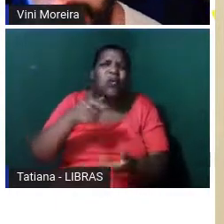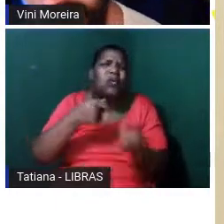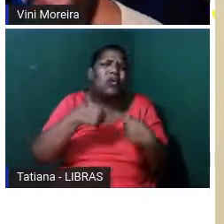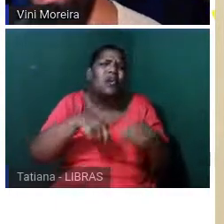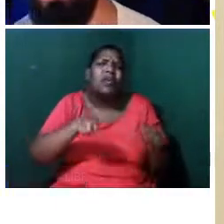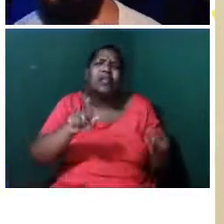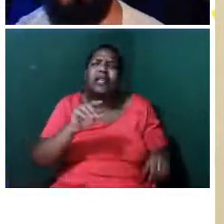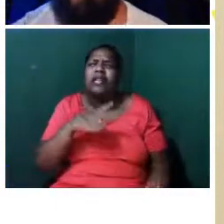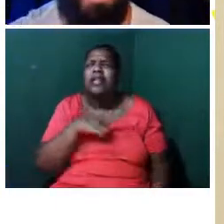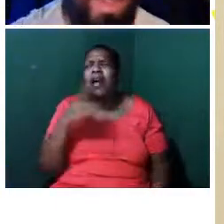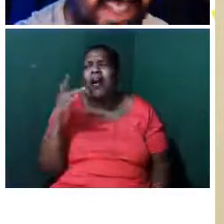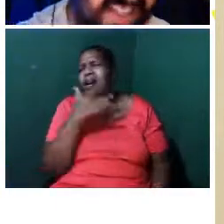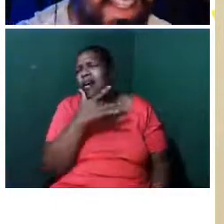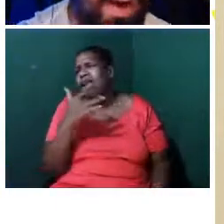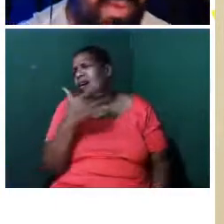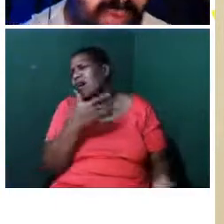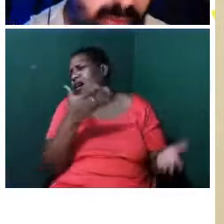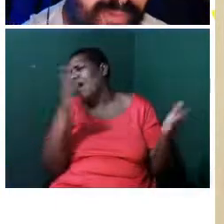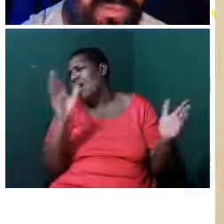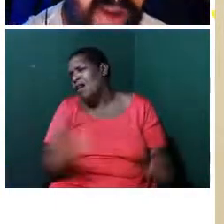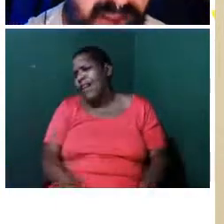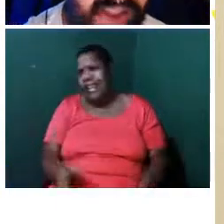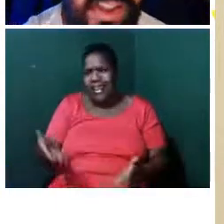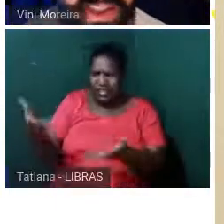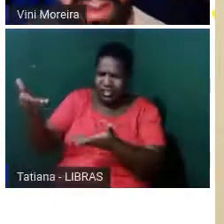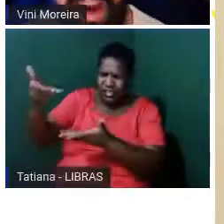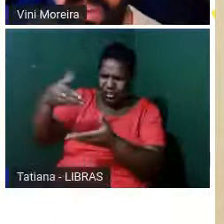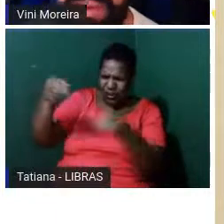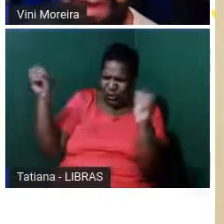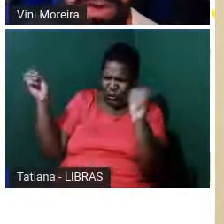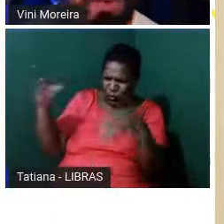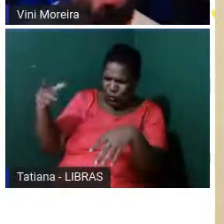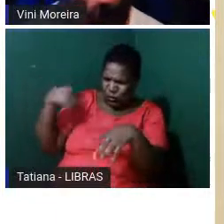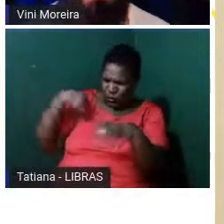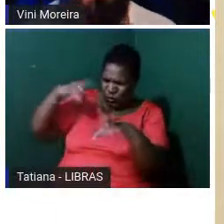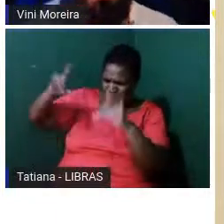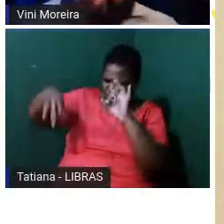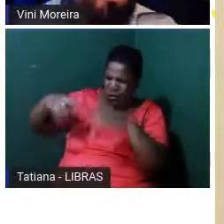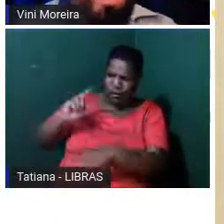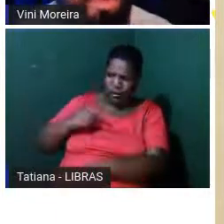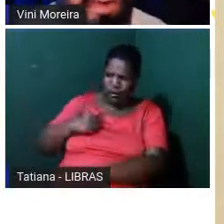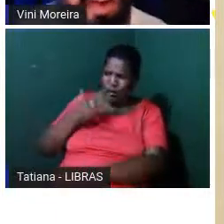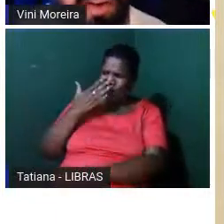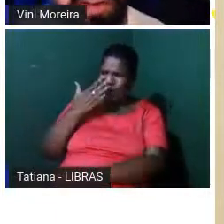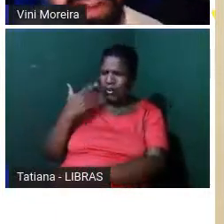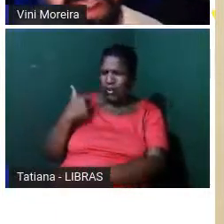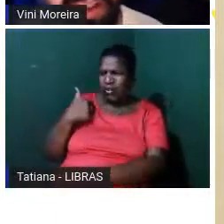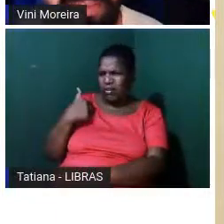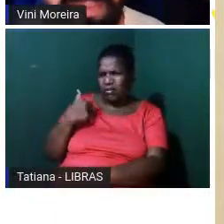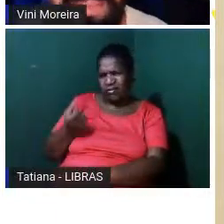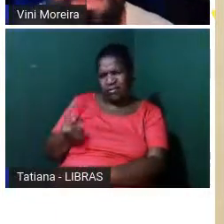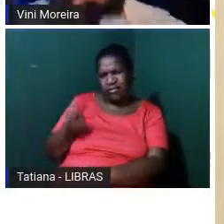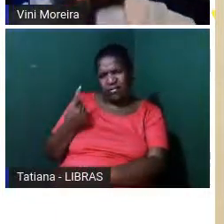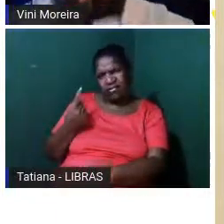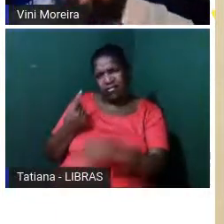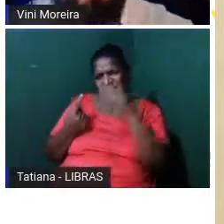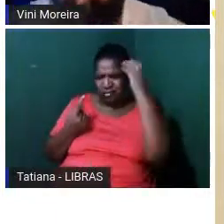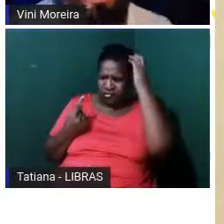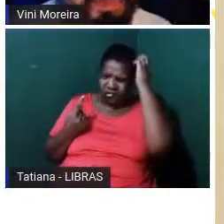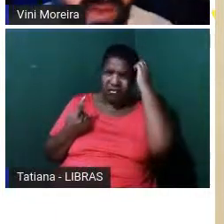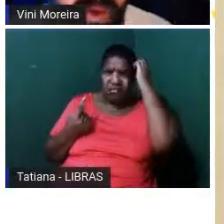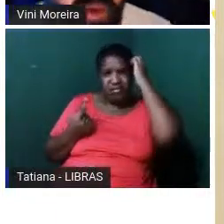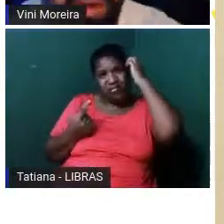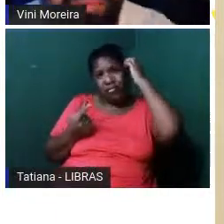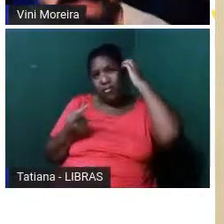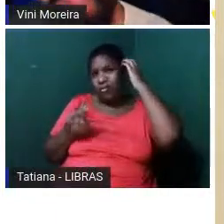bolo de fubá delicioso e a gente tá cocô confete a gente tá foi negócio e ficou um negócio assim